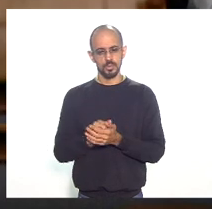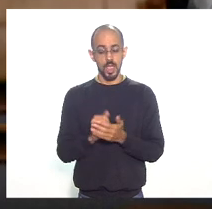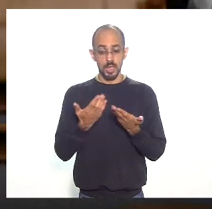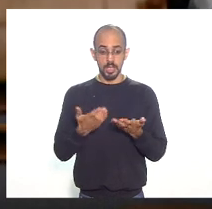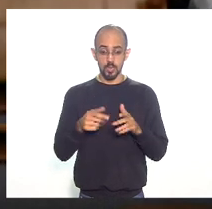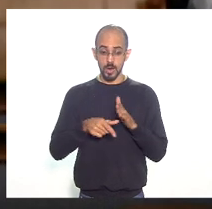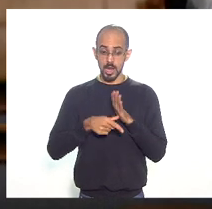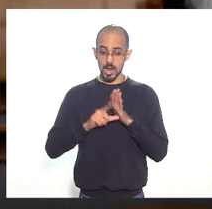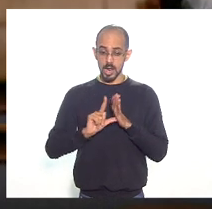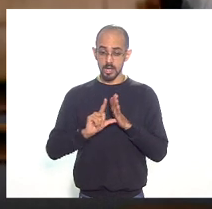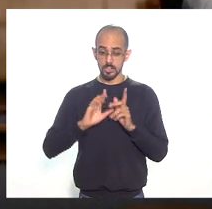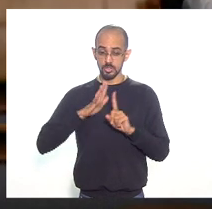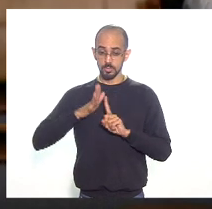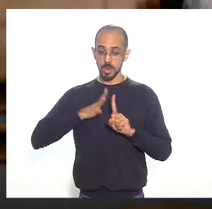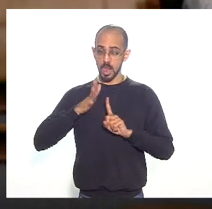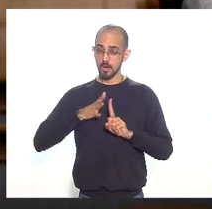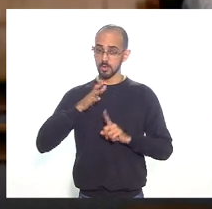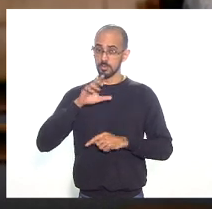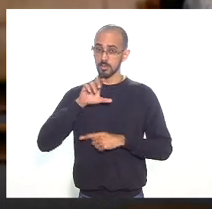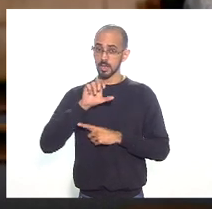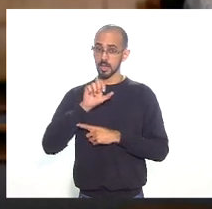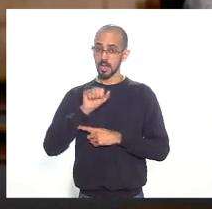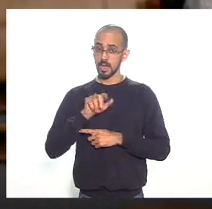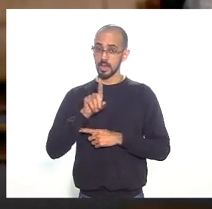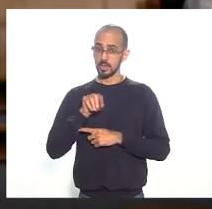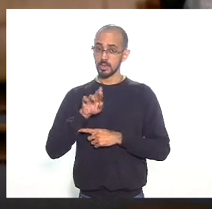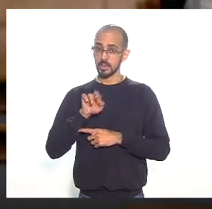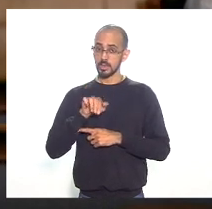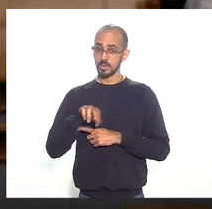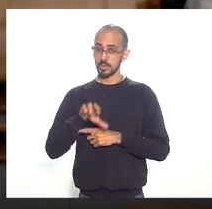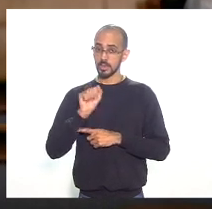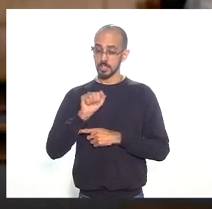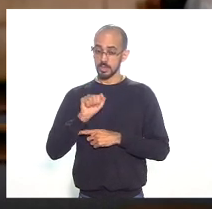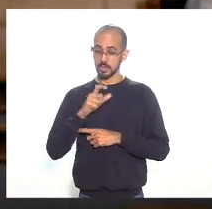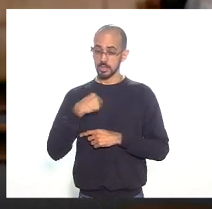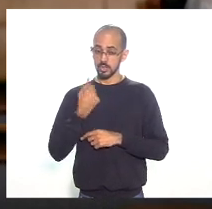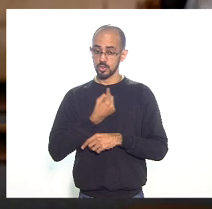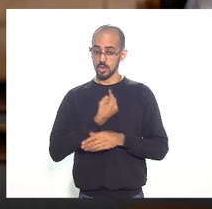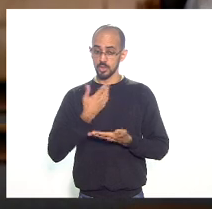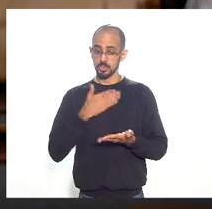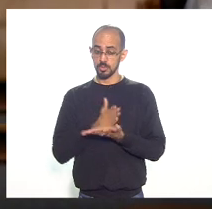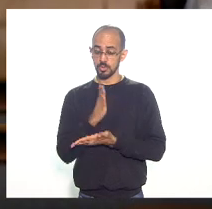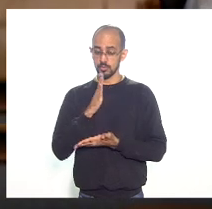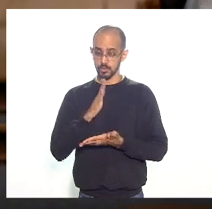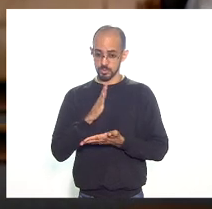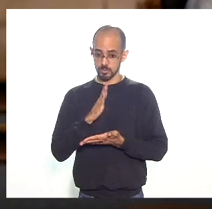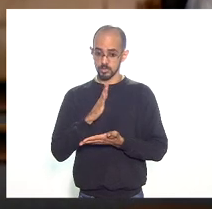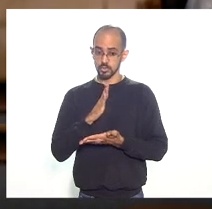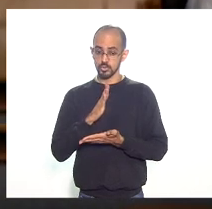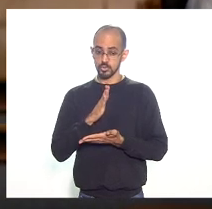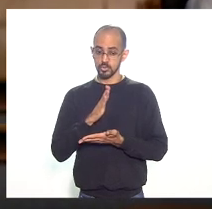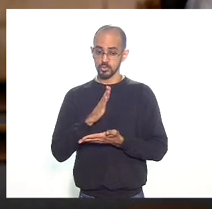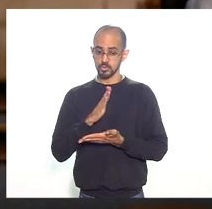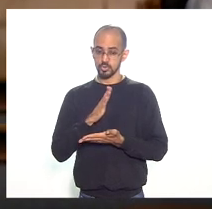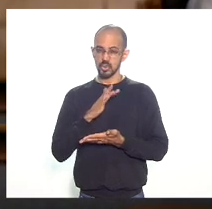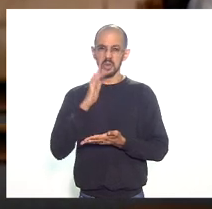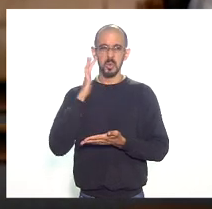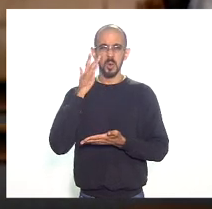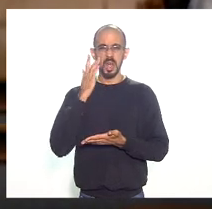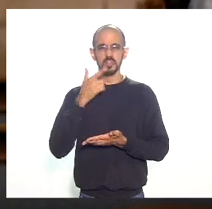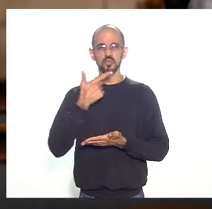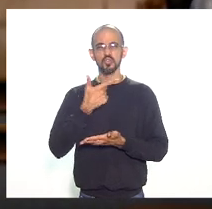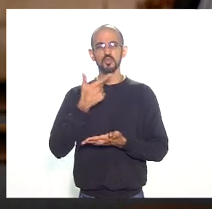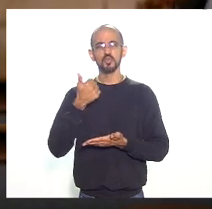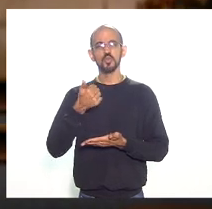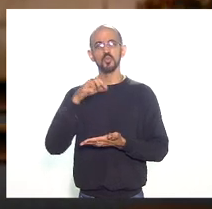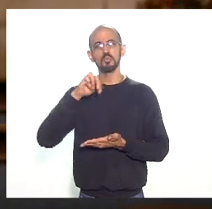antes de passar a palavra para a deputada Adriana, nós aprovamos sancionada, salvo engano, 21 de março do ano